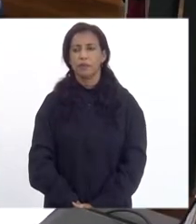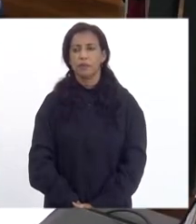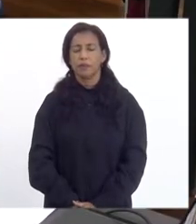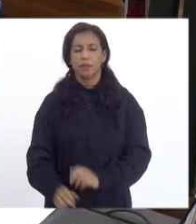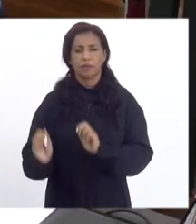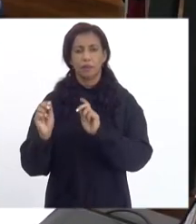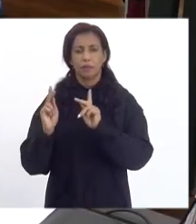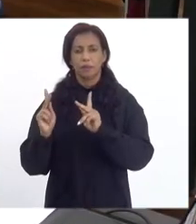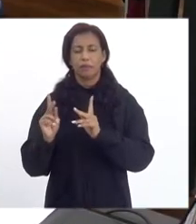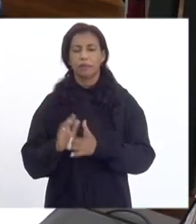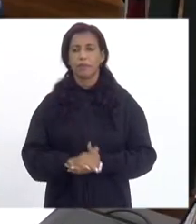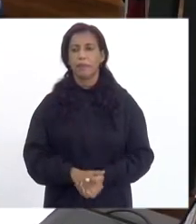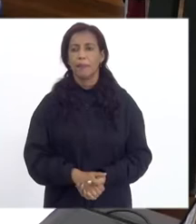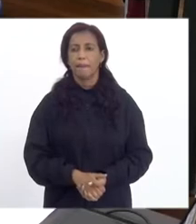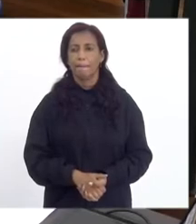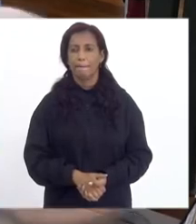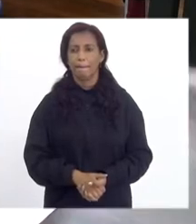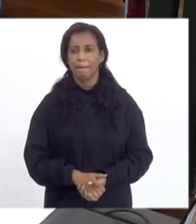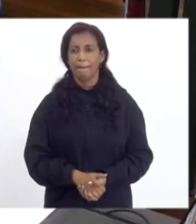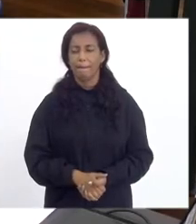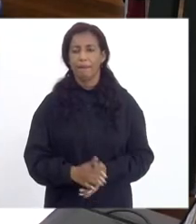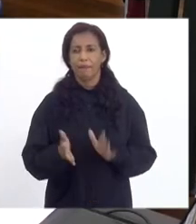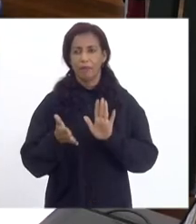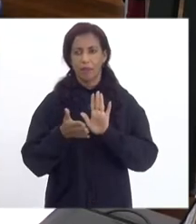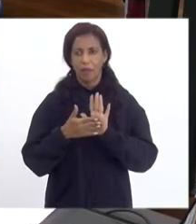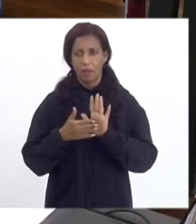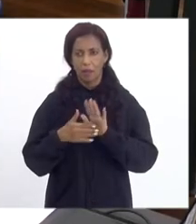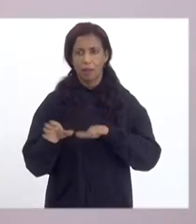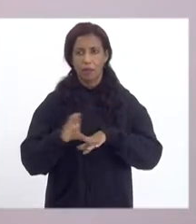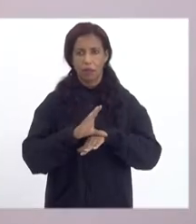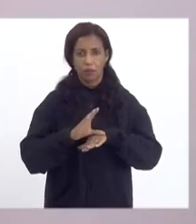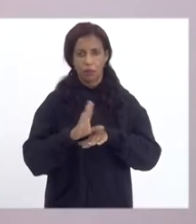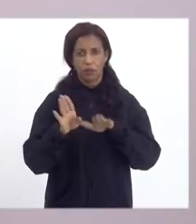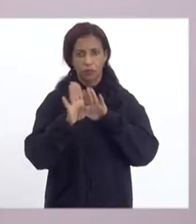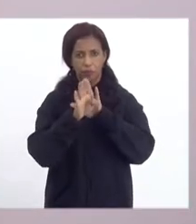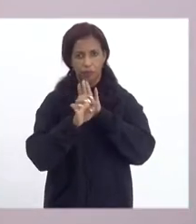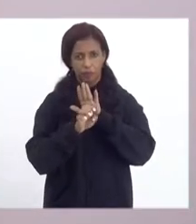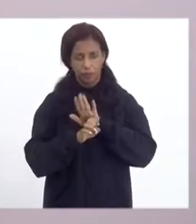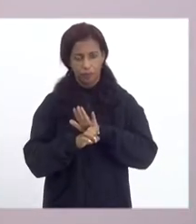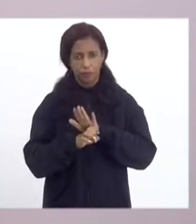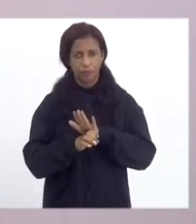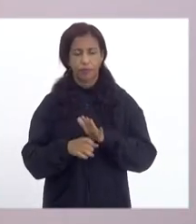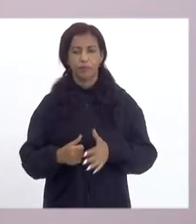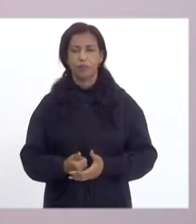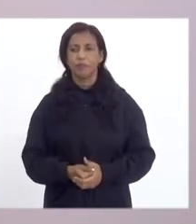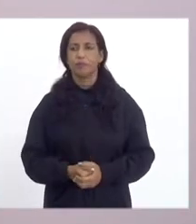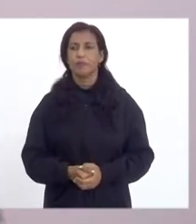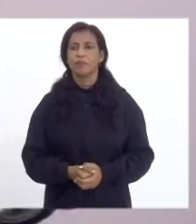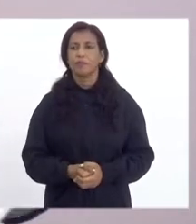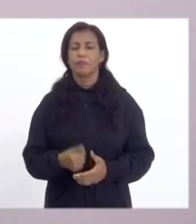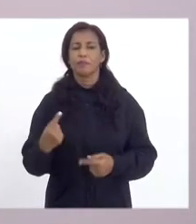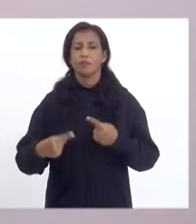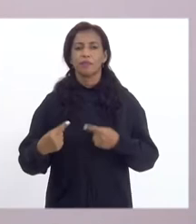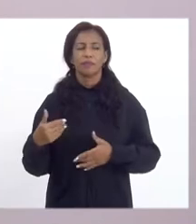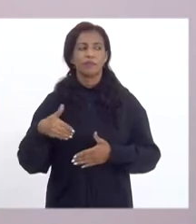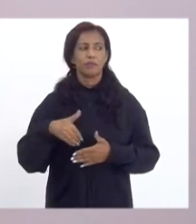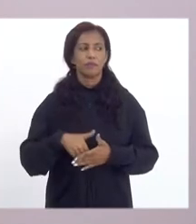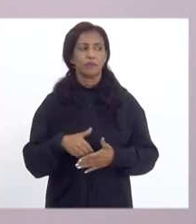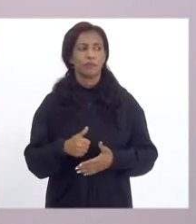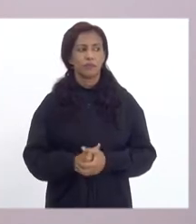Ok. Então, o parecer original pela constitucionalidade com emendas, colhendo a sugestão do deputado Luiz Paulo, em discussão e em